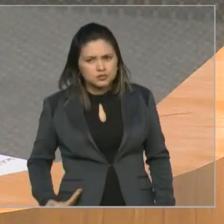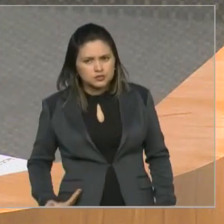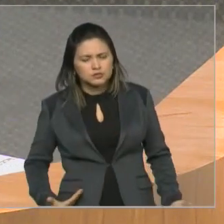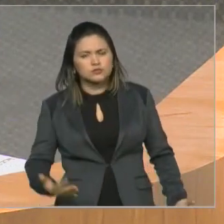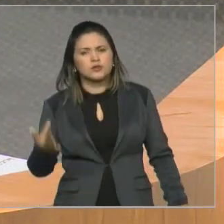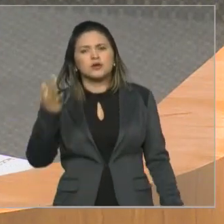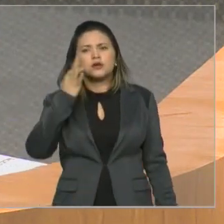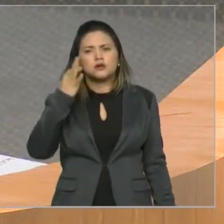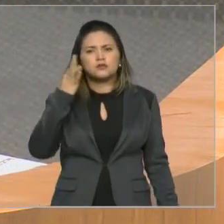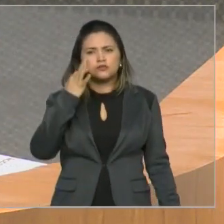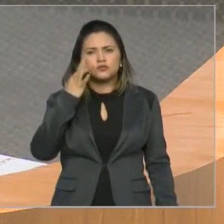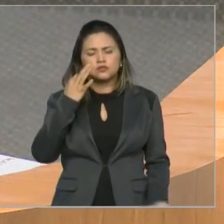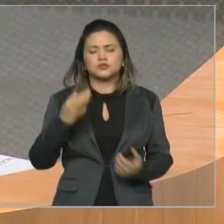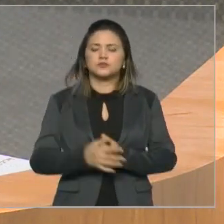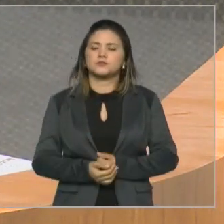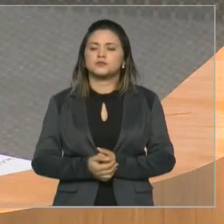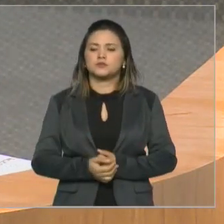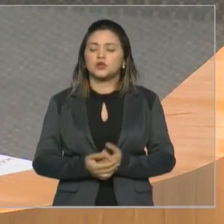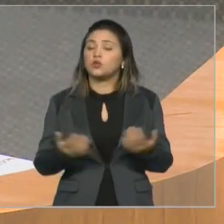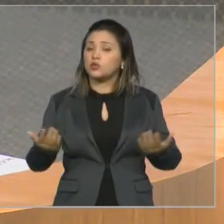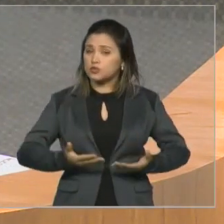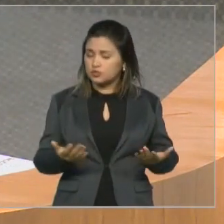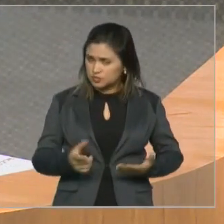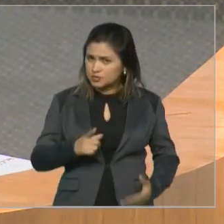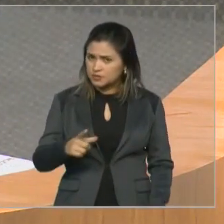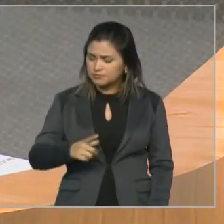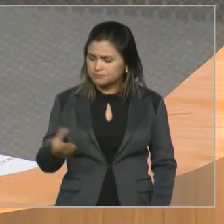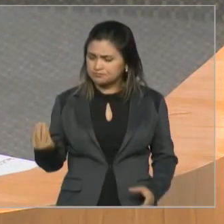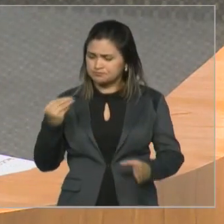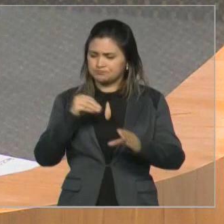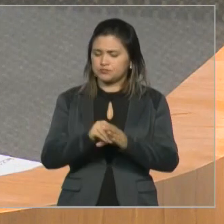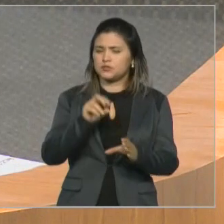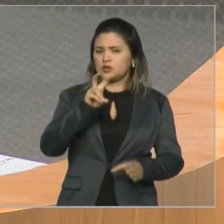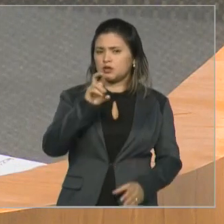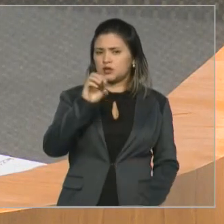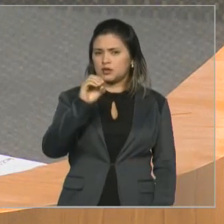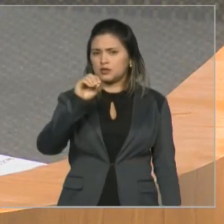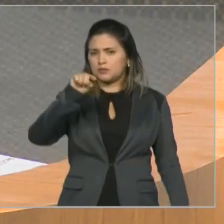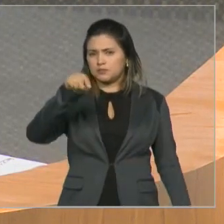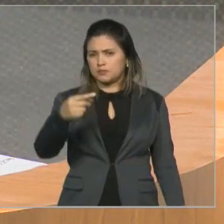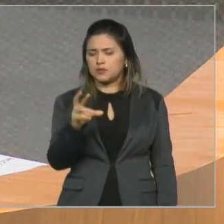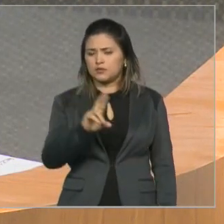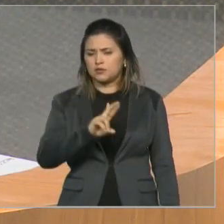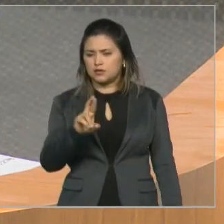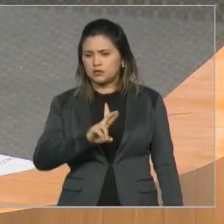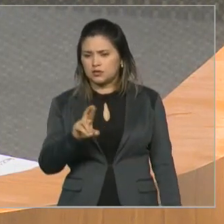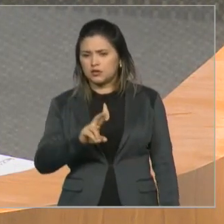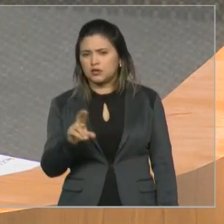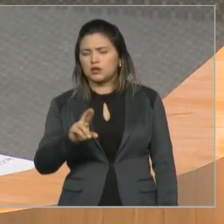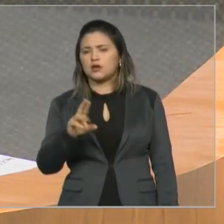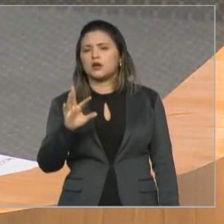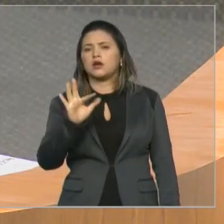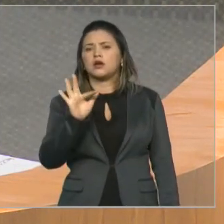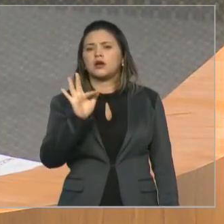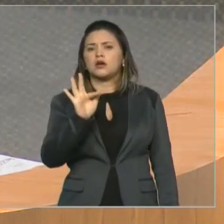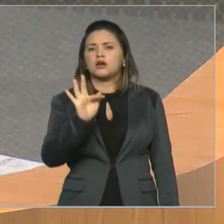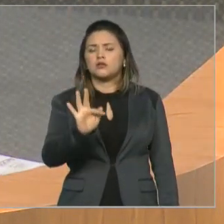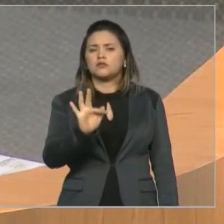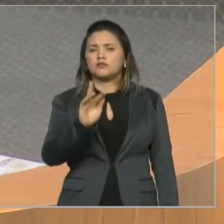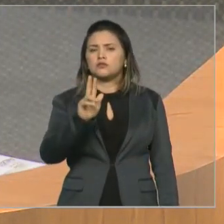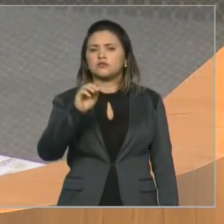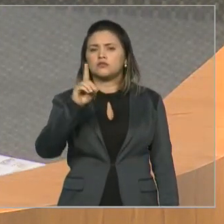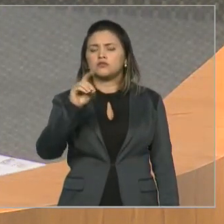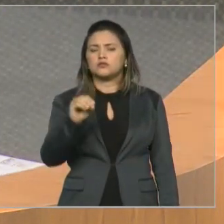500 mil reais de sustentabilidade e fomento ao Fundo Estadual de Pensão